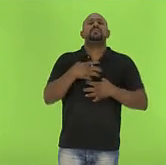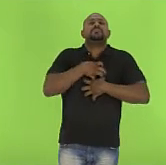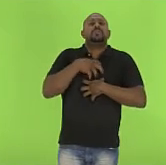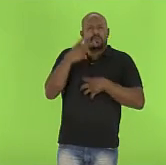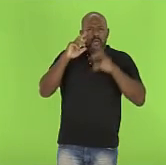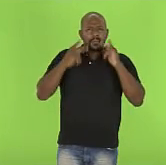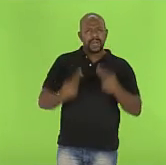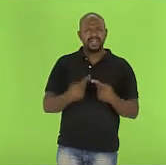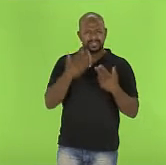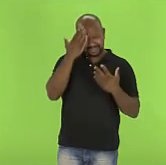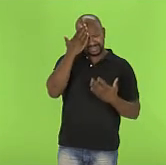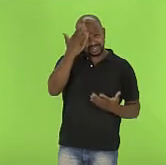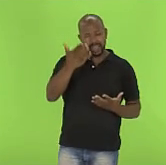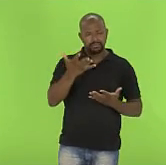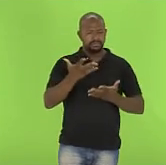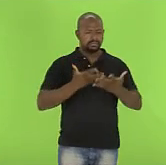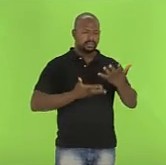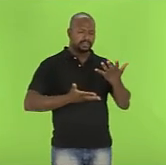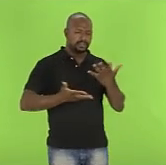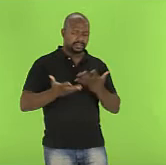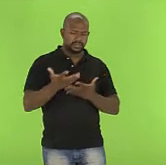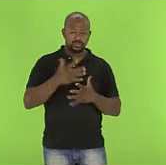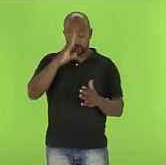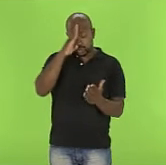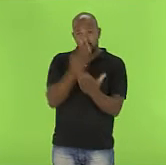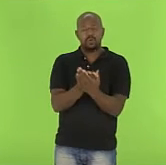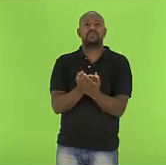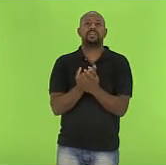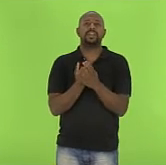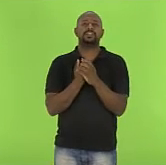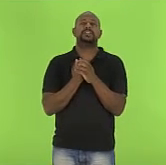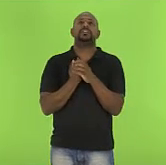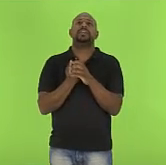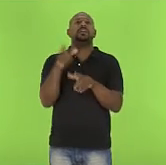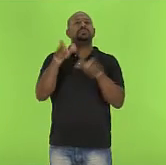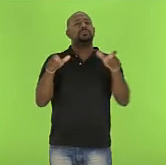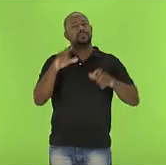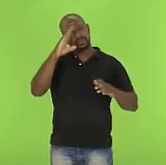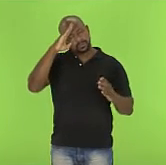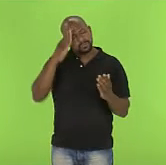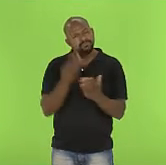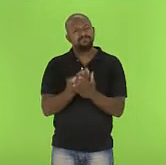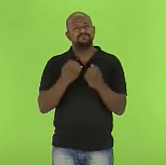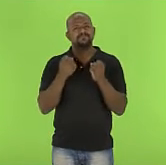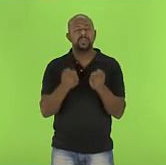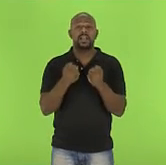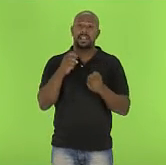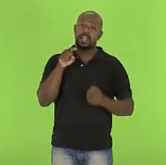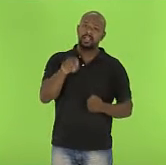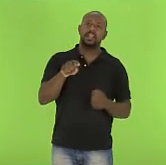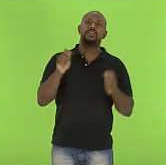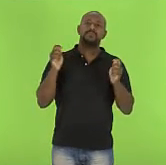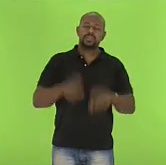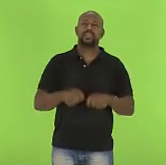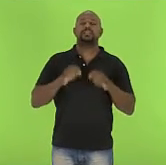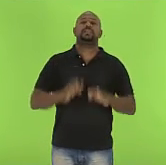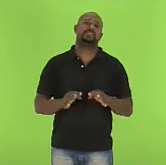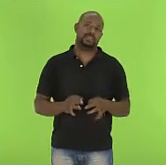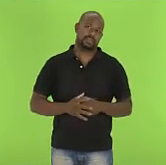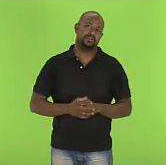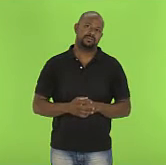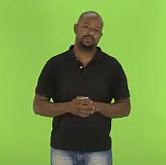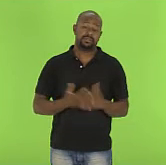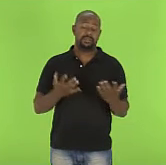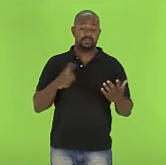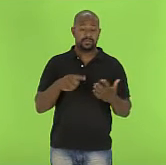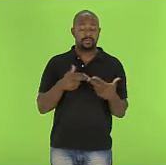a questão humana, sabe? Com essa relação de confiança. As pessoas confiaram que aquilo ali poderia dar